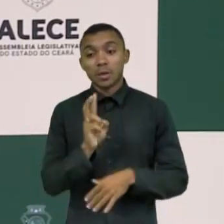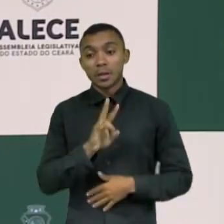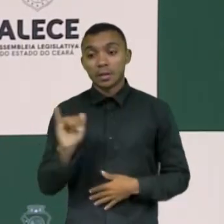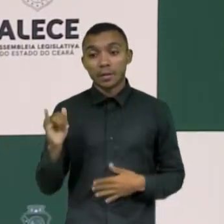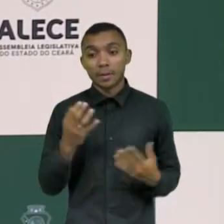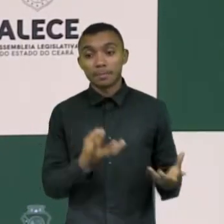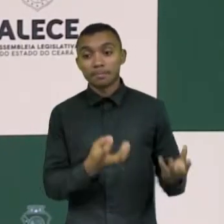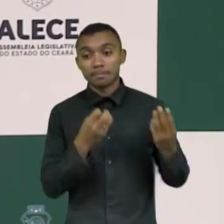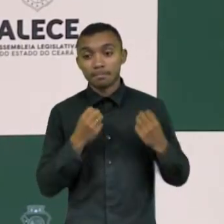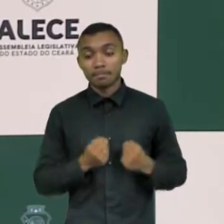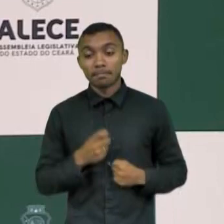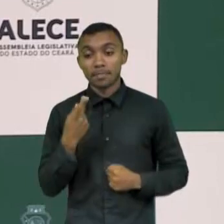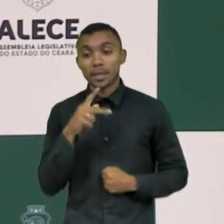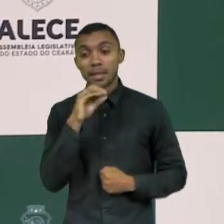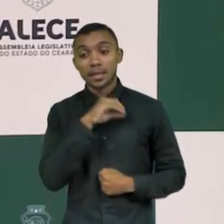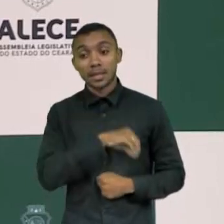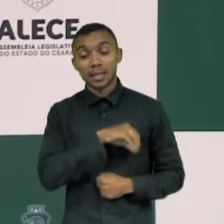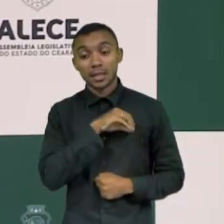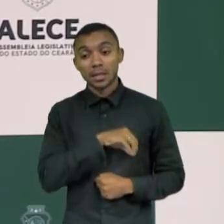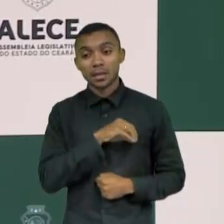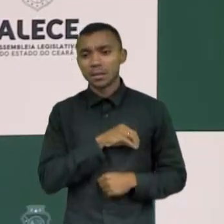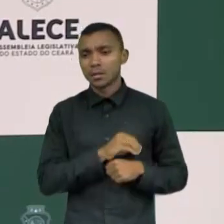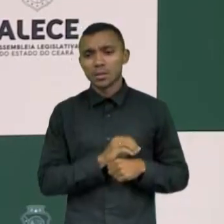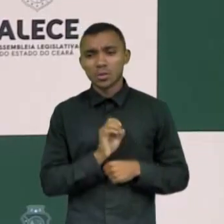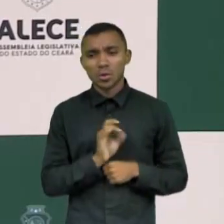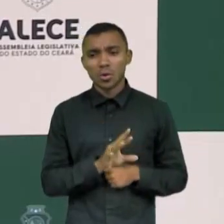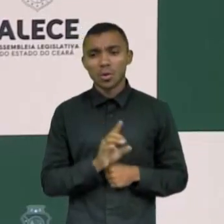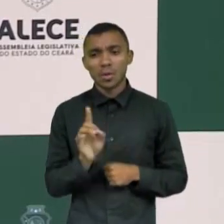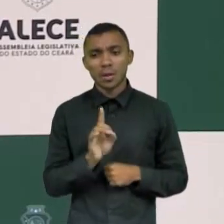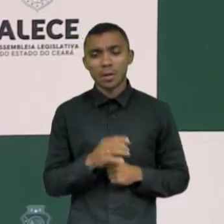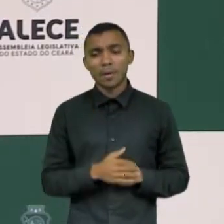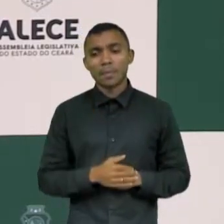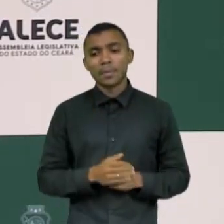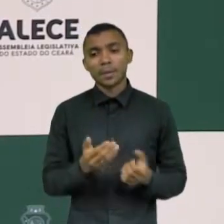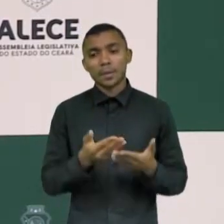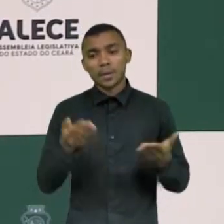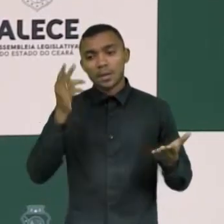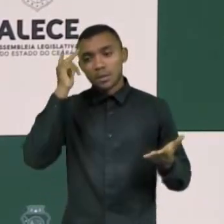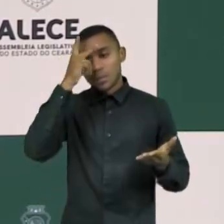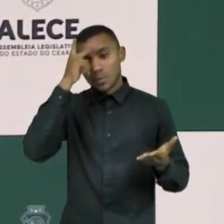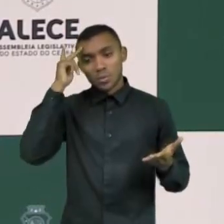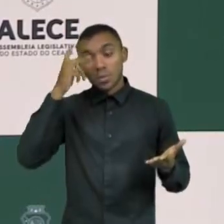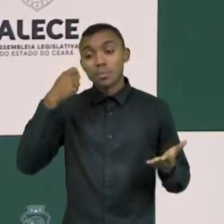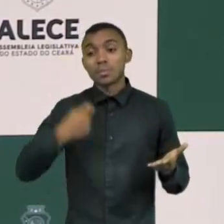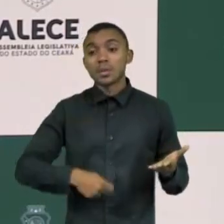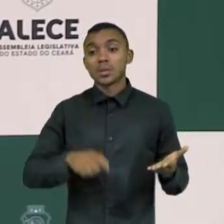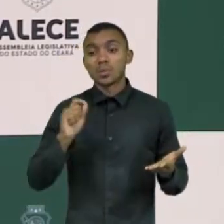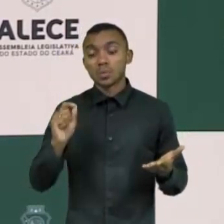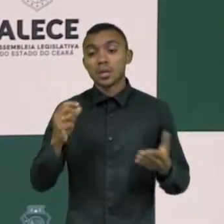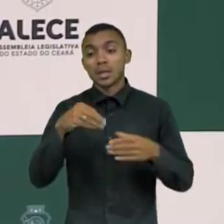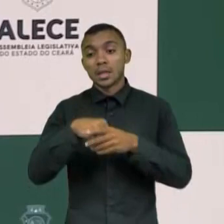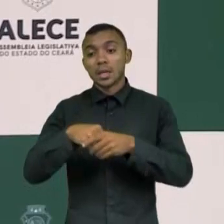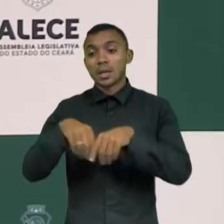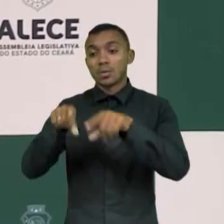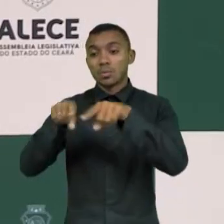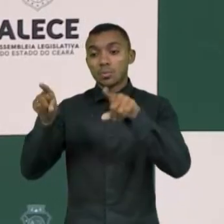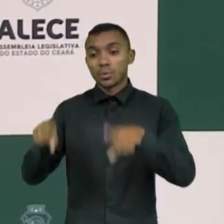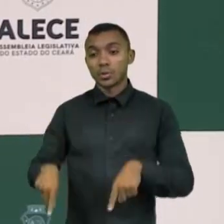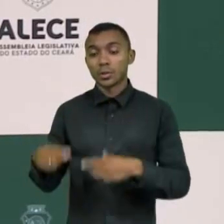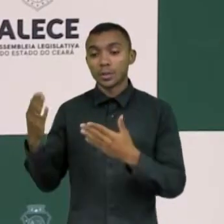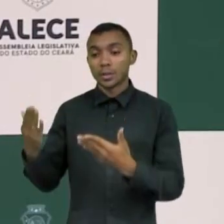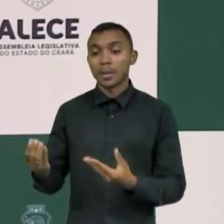referente à sua renda, mas mais que isso, essas pessoas precisam estar inseridas também em programas, né,